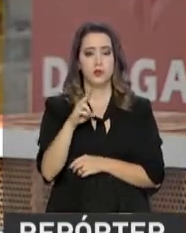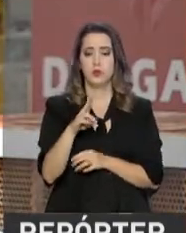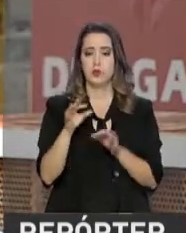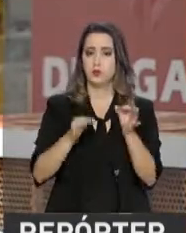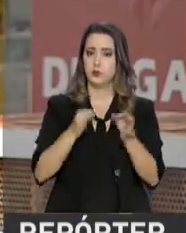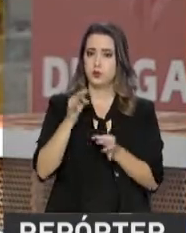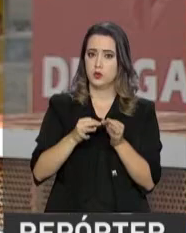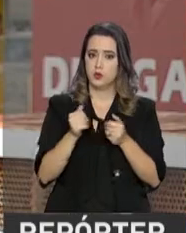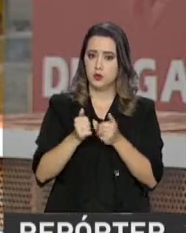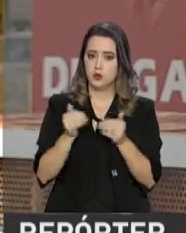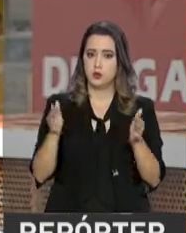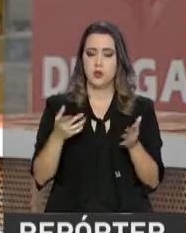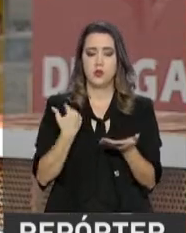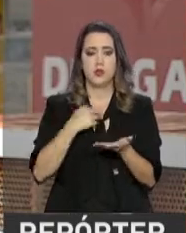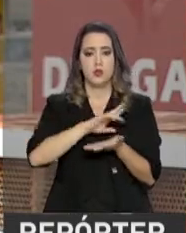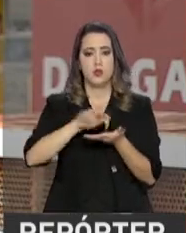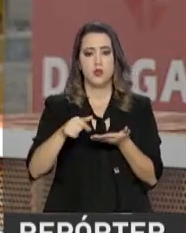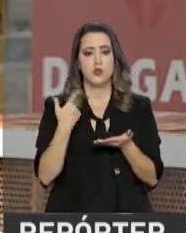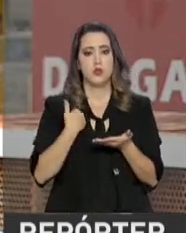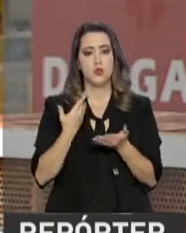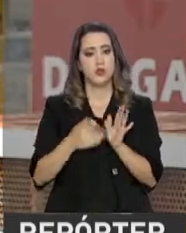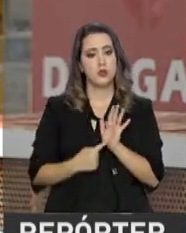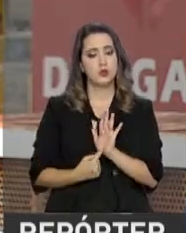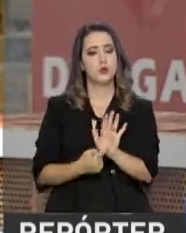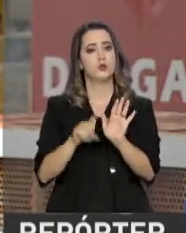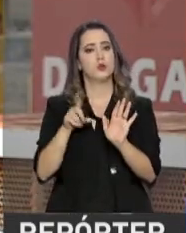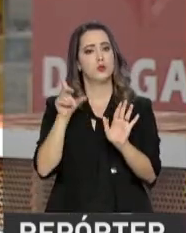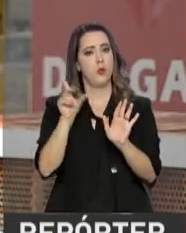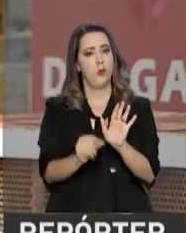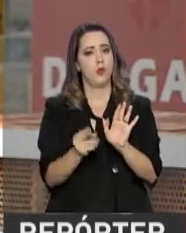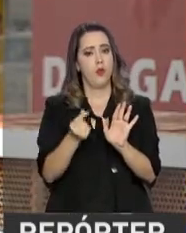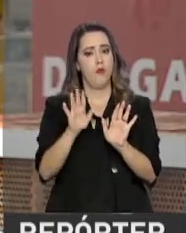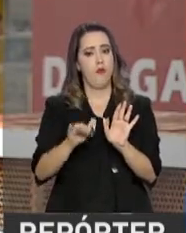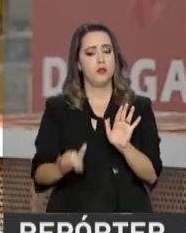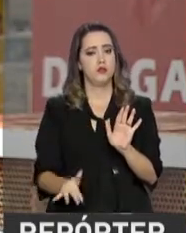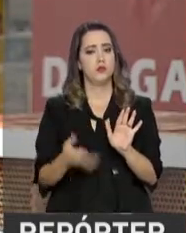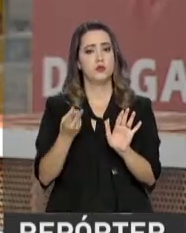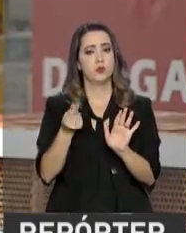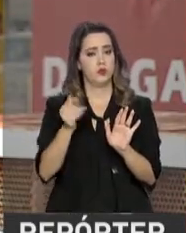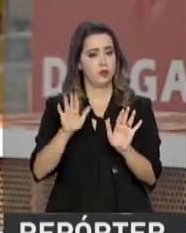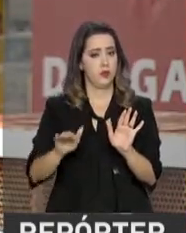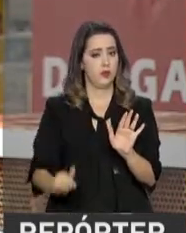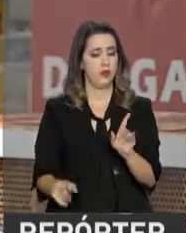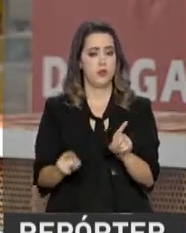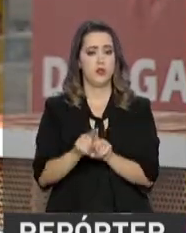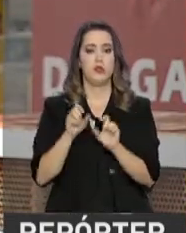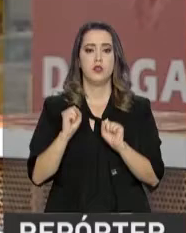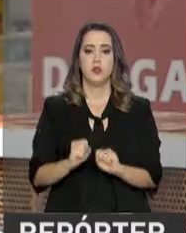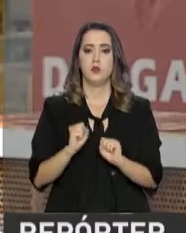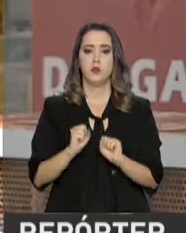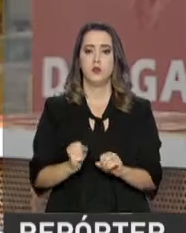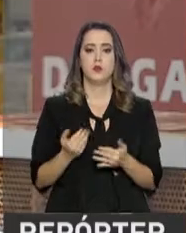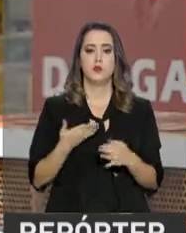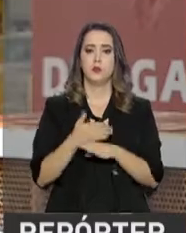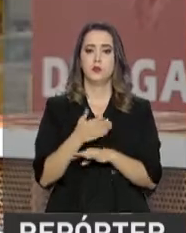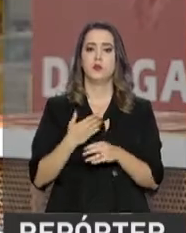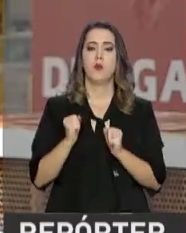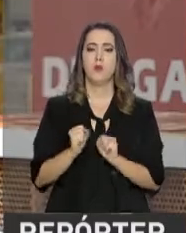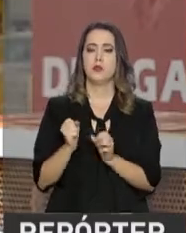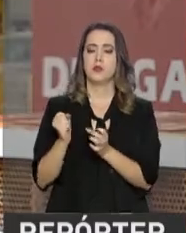pública a patente dos o lyris deve diminuir o preço desse medicamento e permitir que ele seja